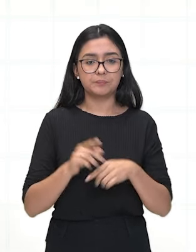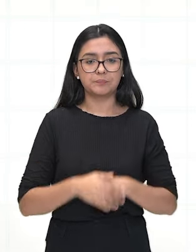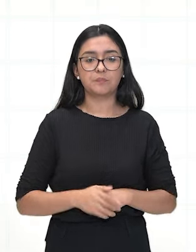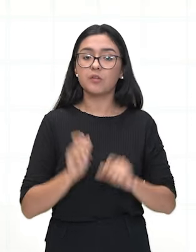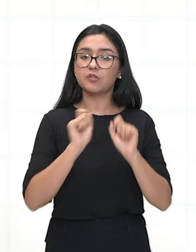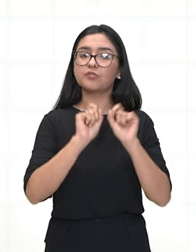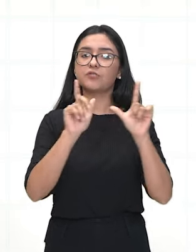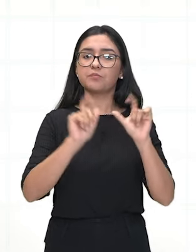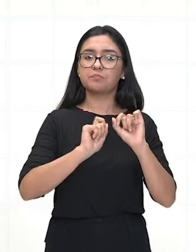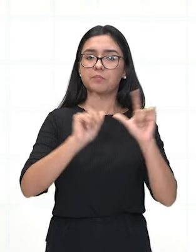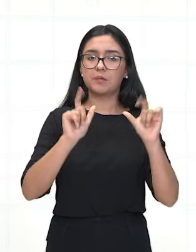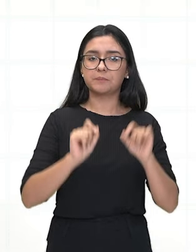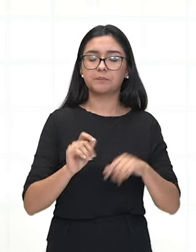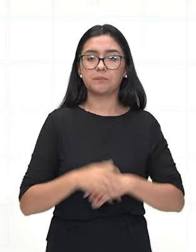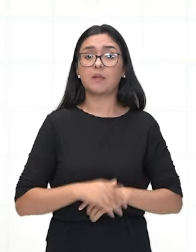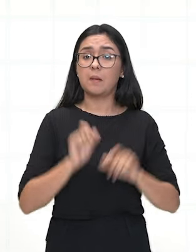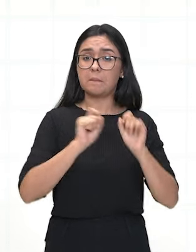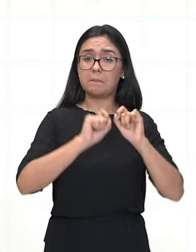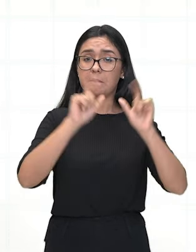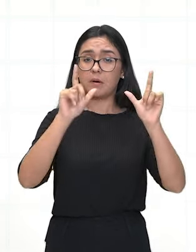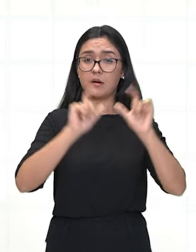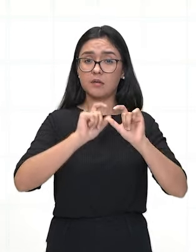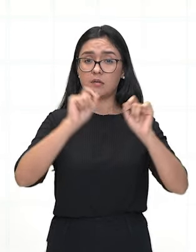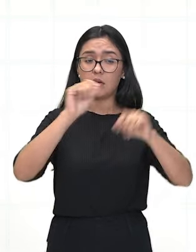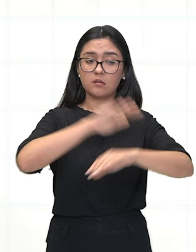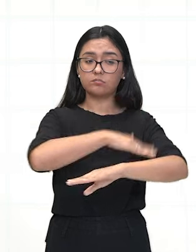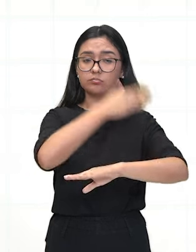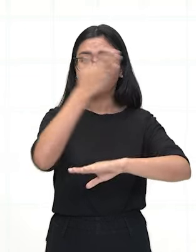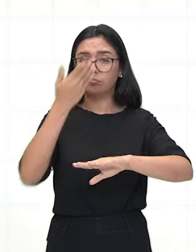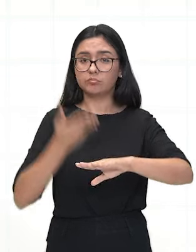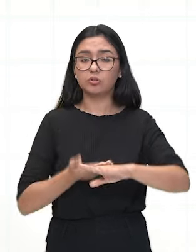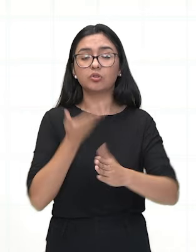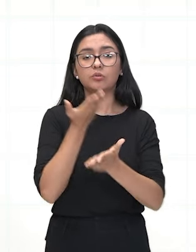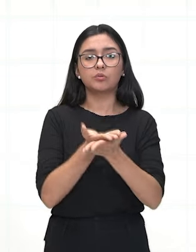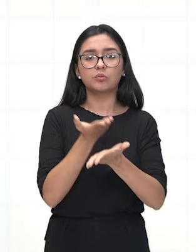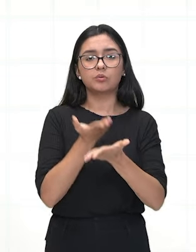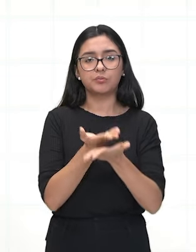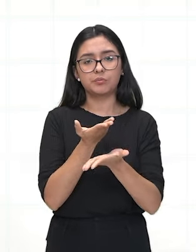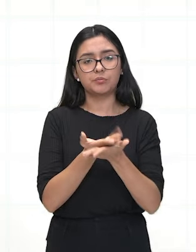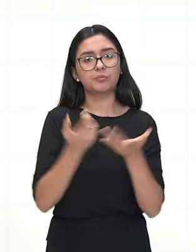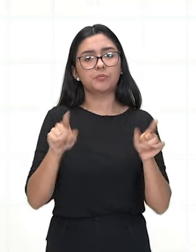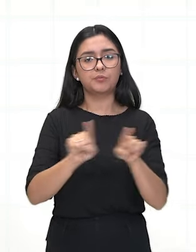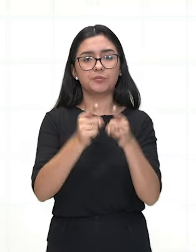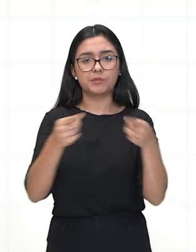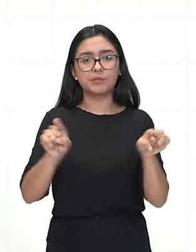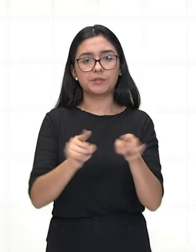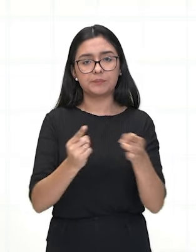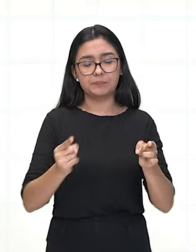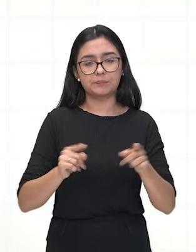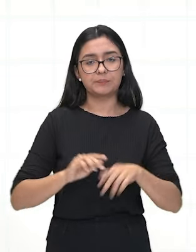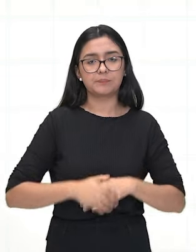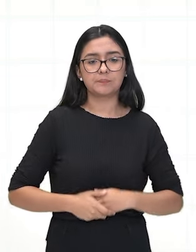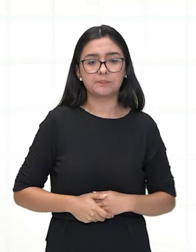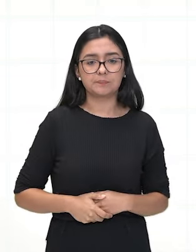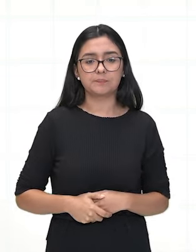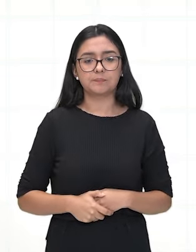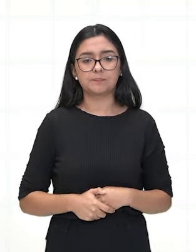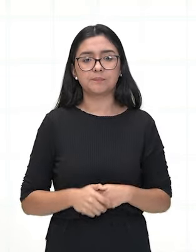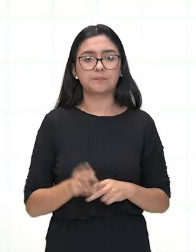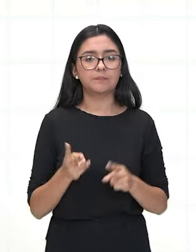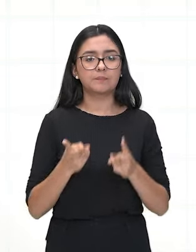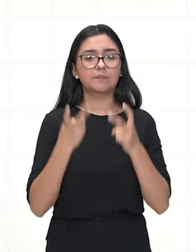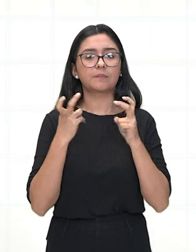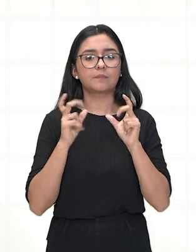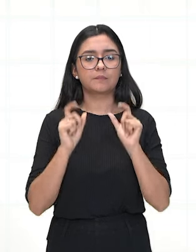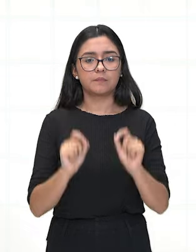ela tava a manhã toda All morning estudando música então o recorte do